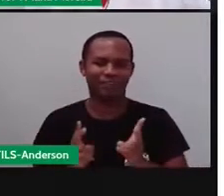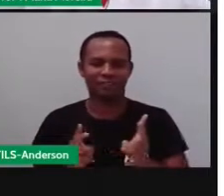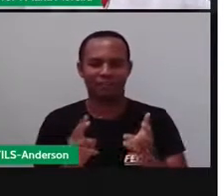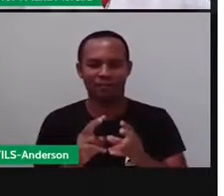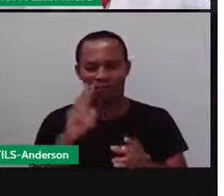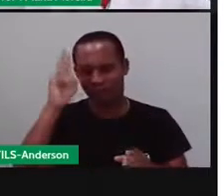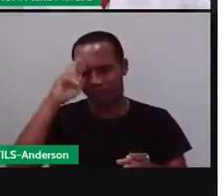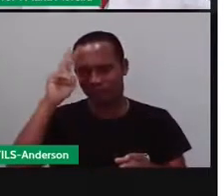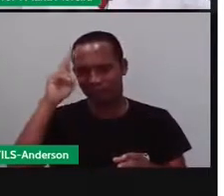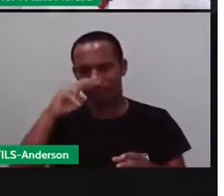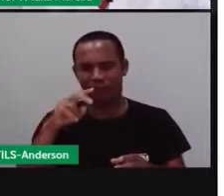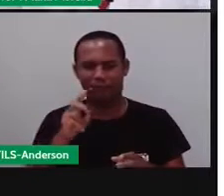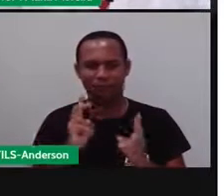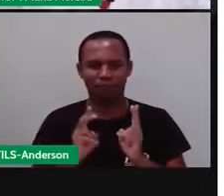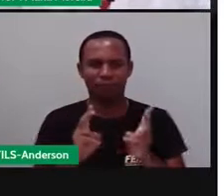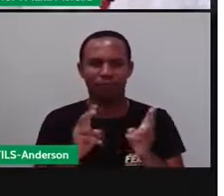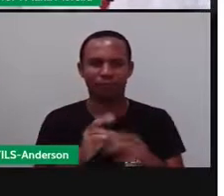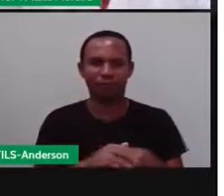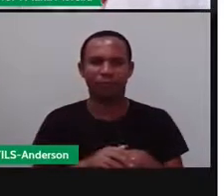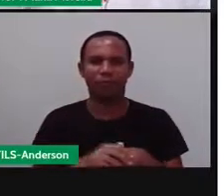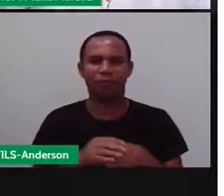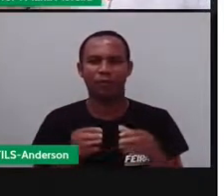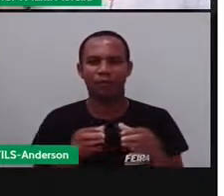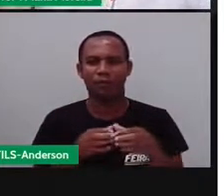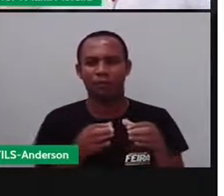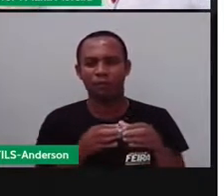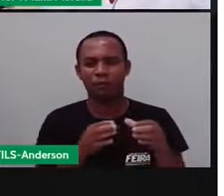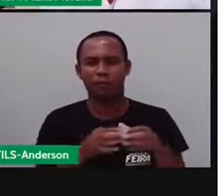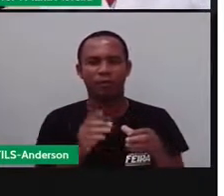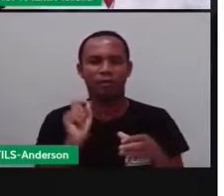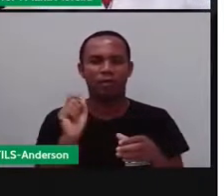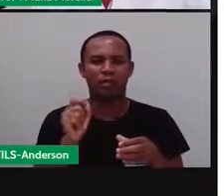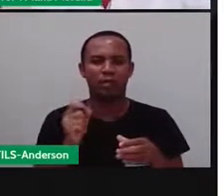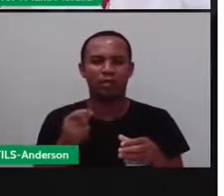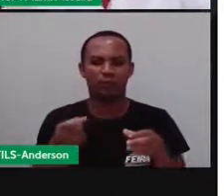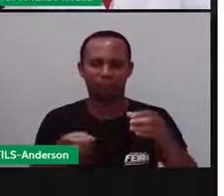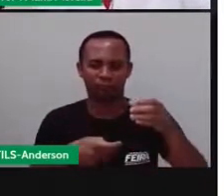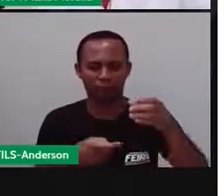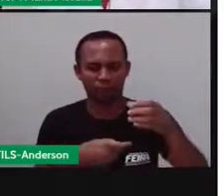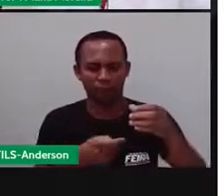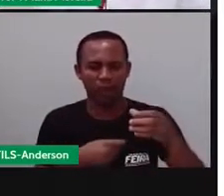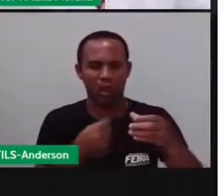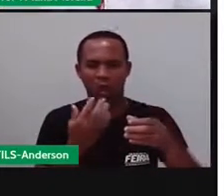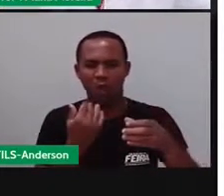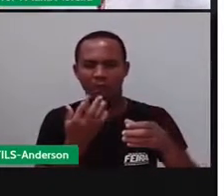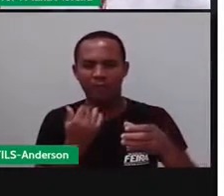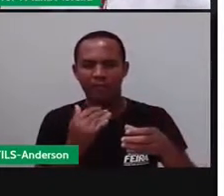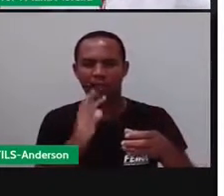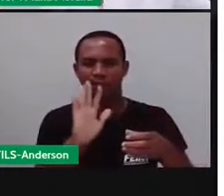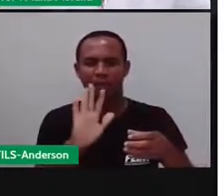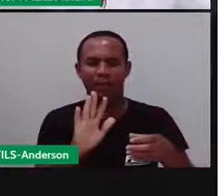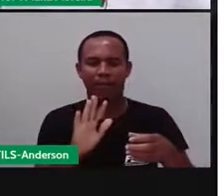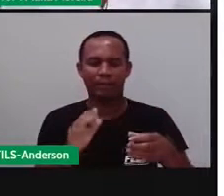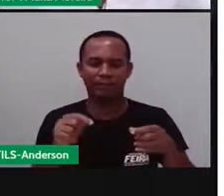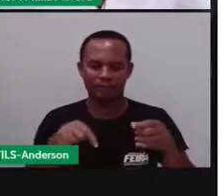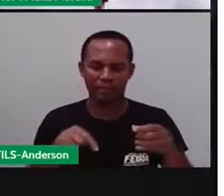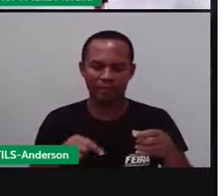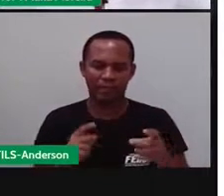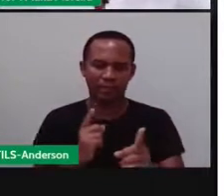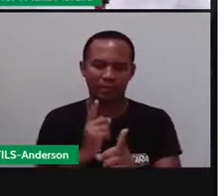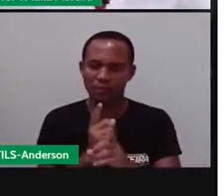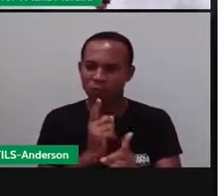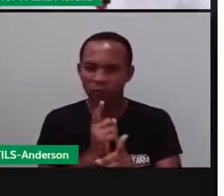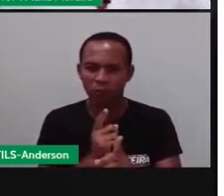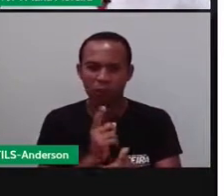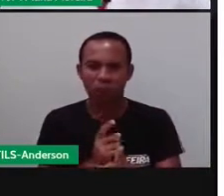que a Pró contou isso para vocês, né? Que os portugueses comemoravam a colheita, a fartura do trigo, mas que quando chegaram aqui, não existia